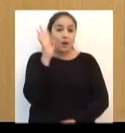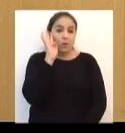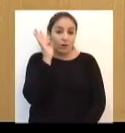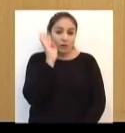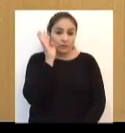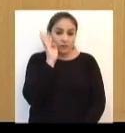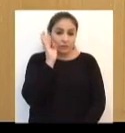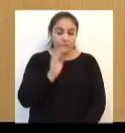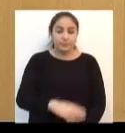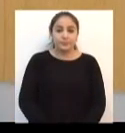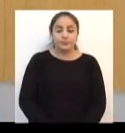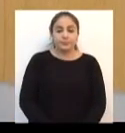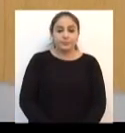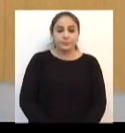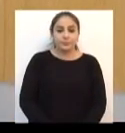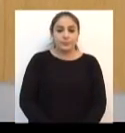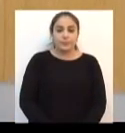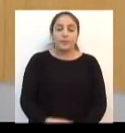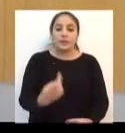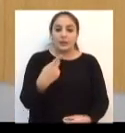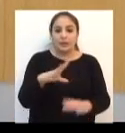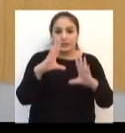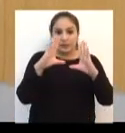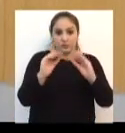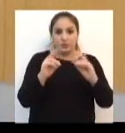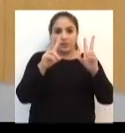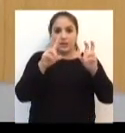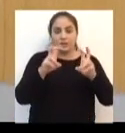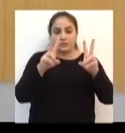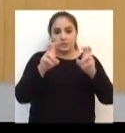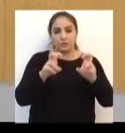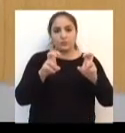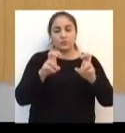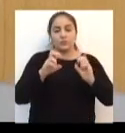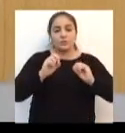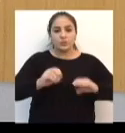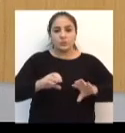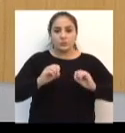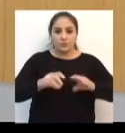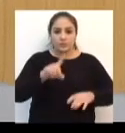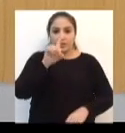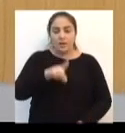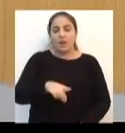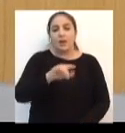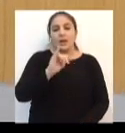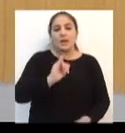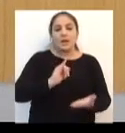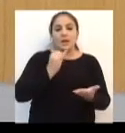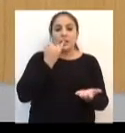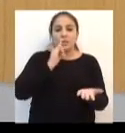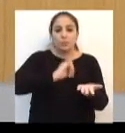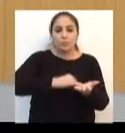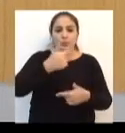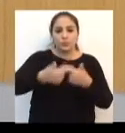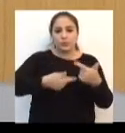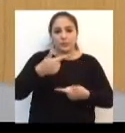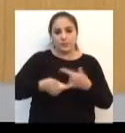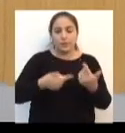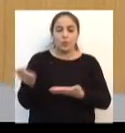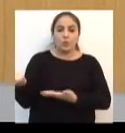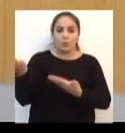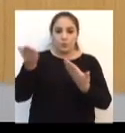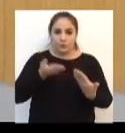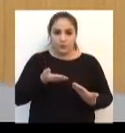na quarta-feira. E nesta noite, o assunto do Questão de Educação é o imposto sobre serviços.